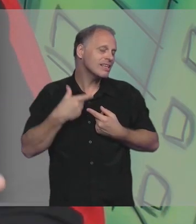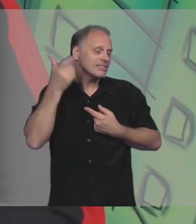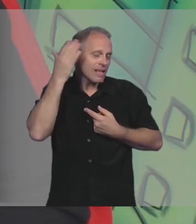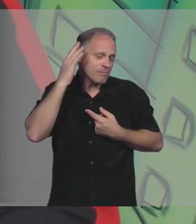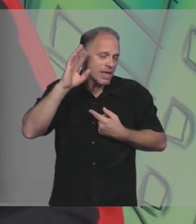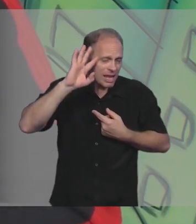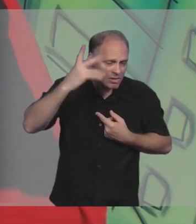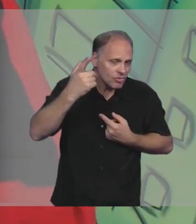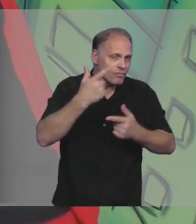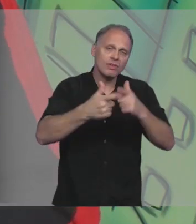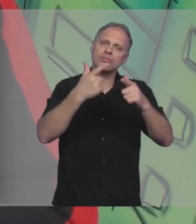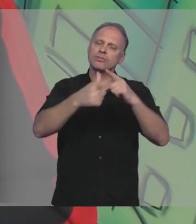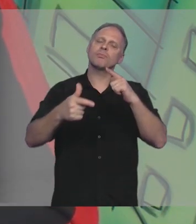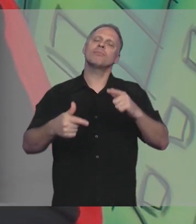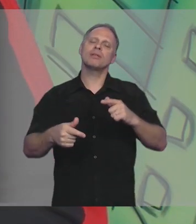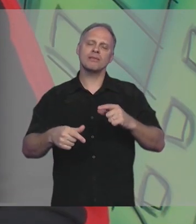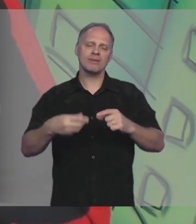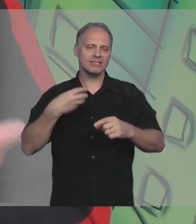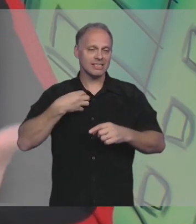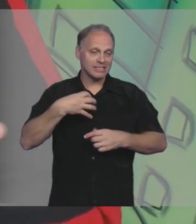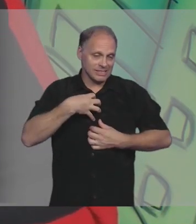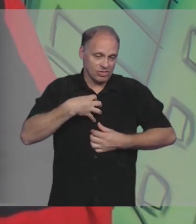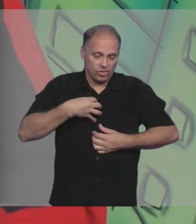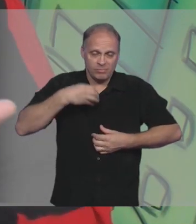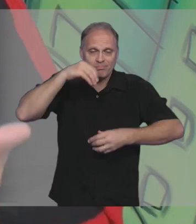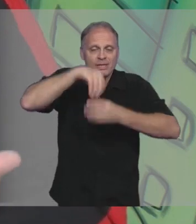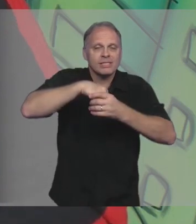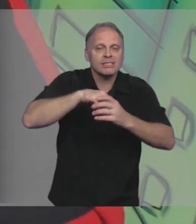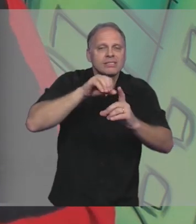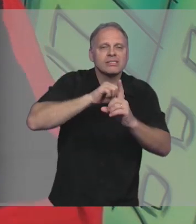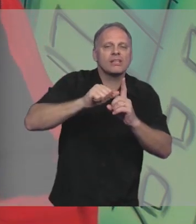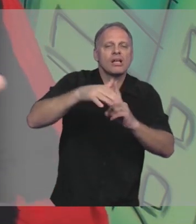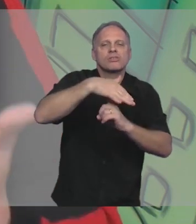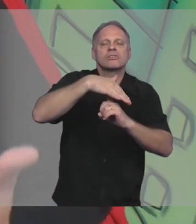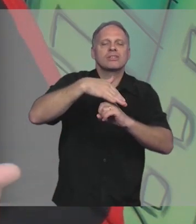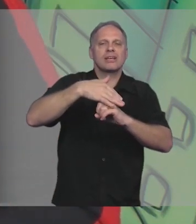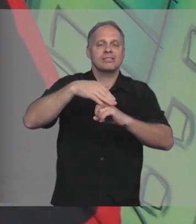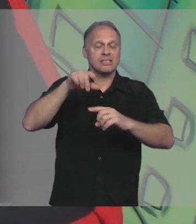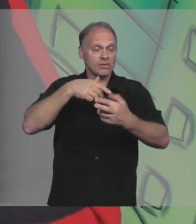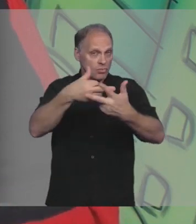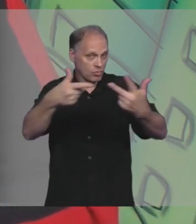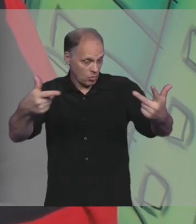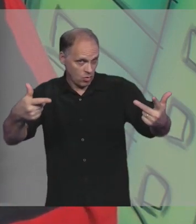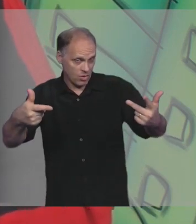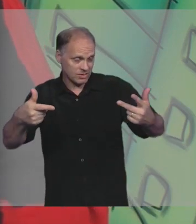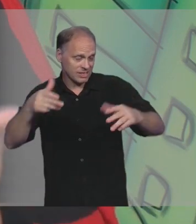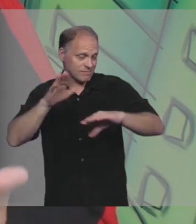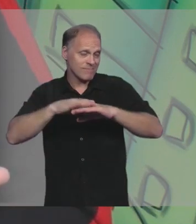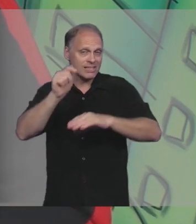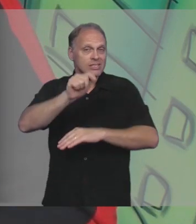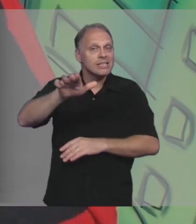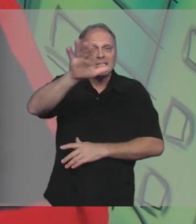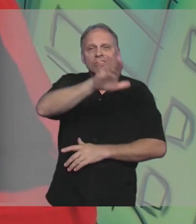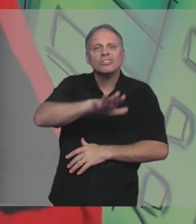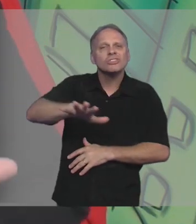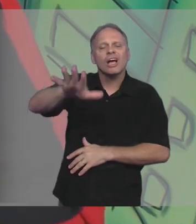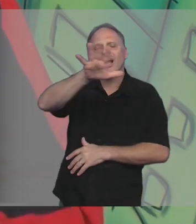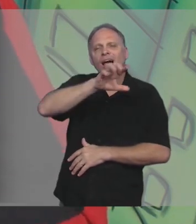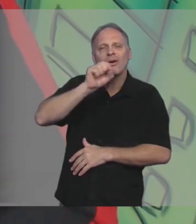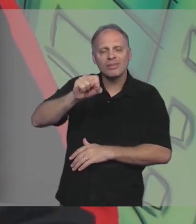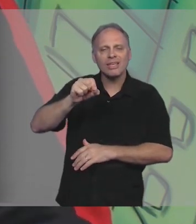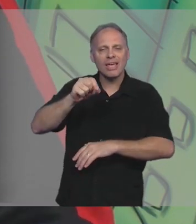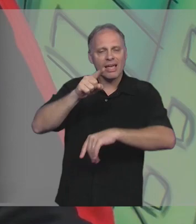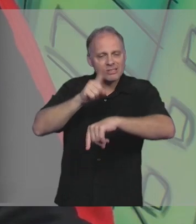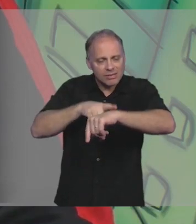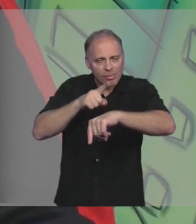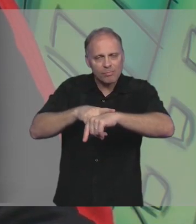pensar a sua vida, situar-se nessa vida. Isso são questões de ordem mais geral, que é essa fase